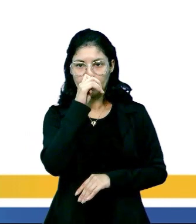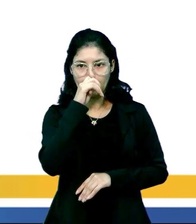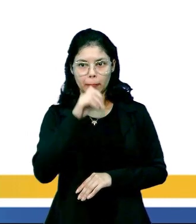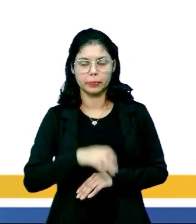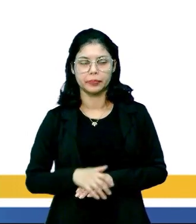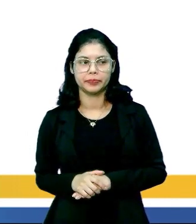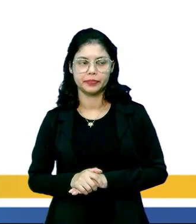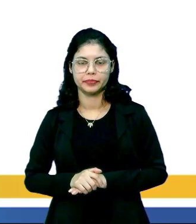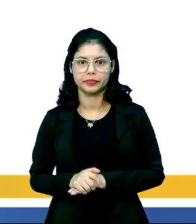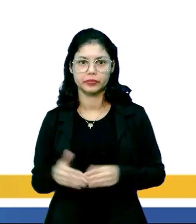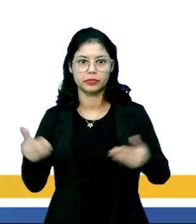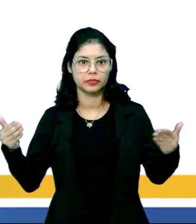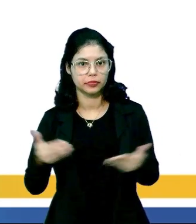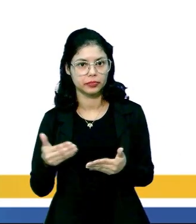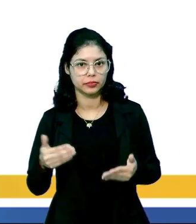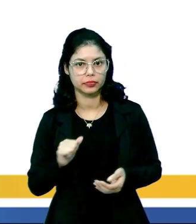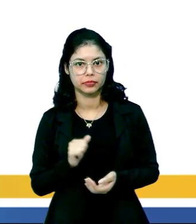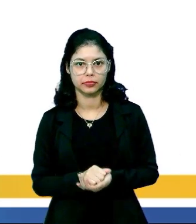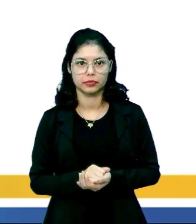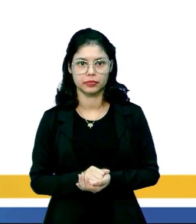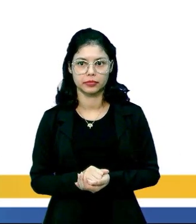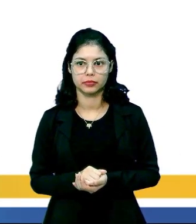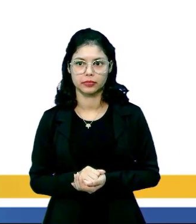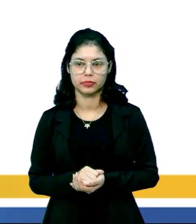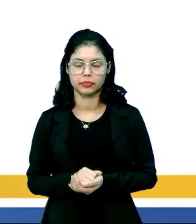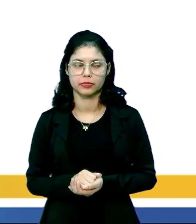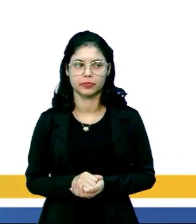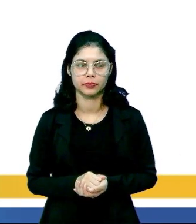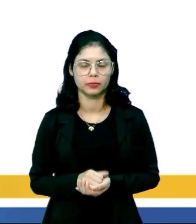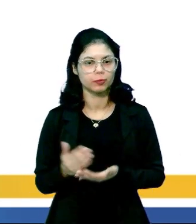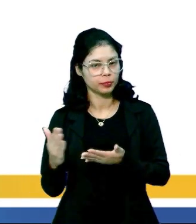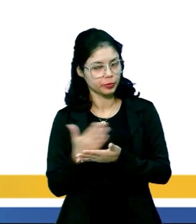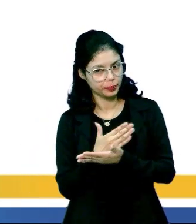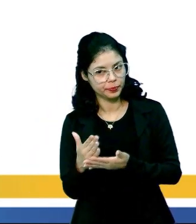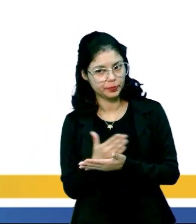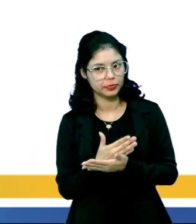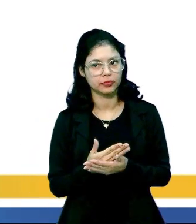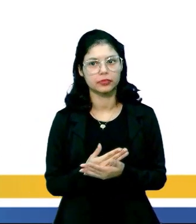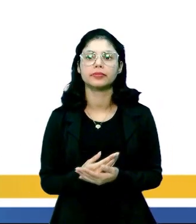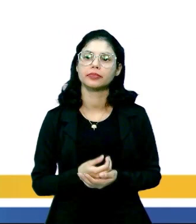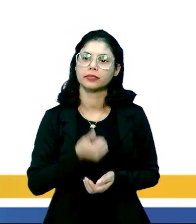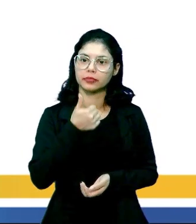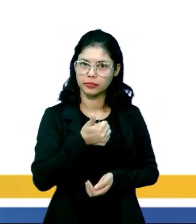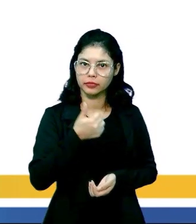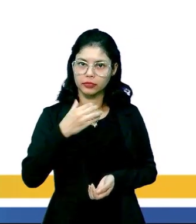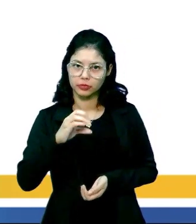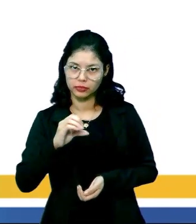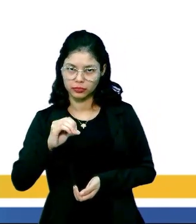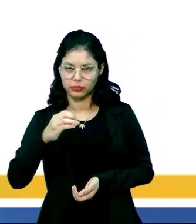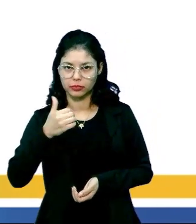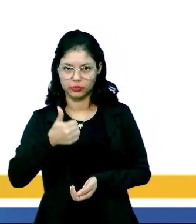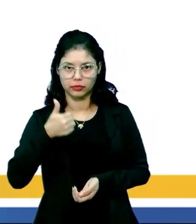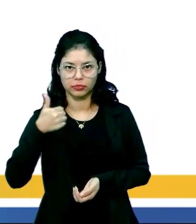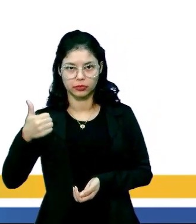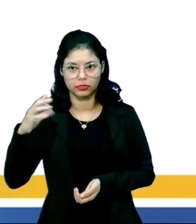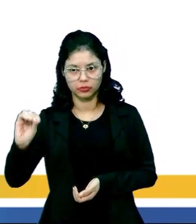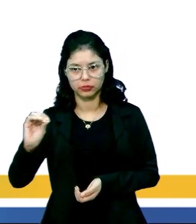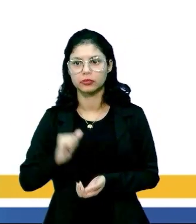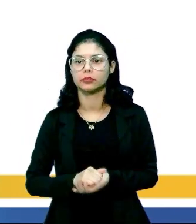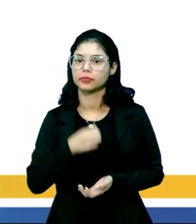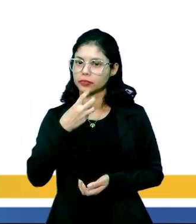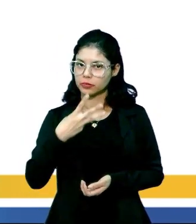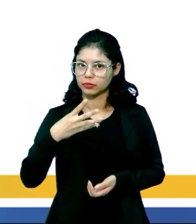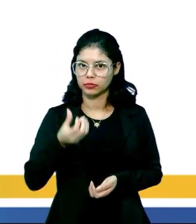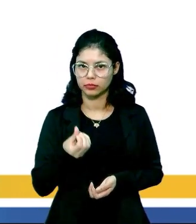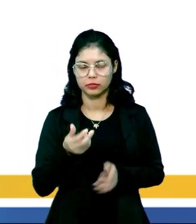OK agora você vai virar folha do seu livro lá na página 110 na questão